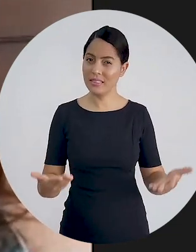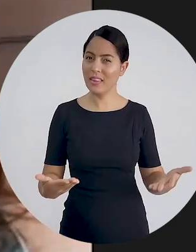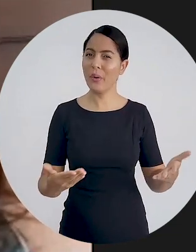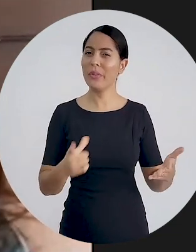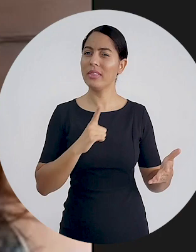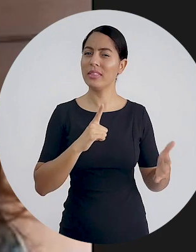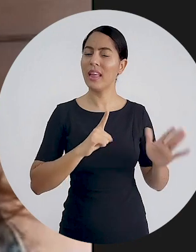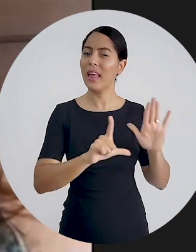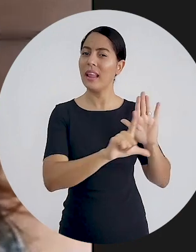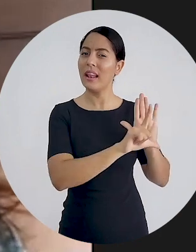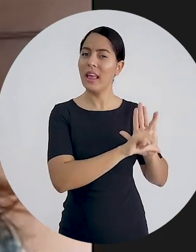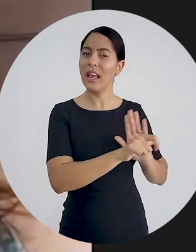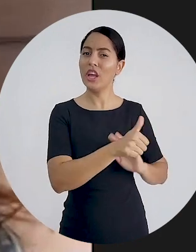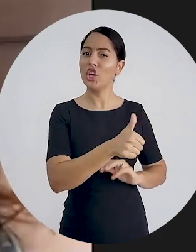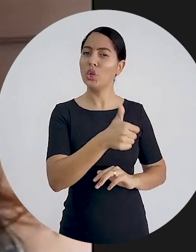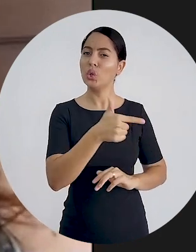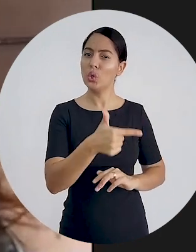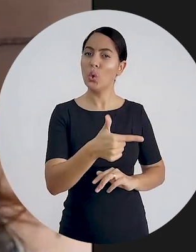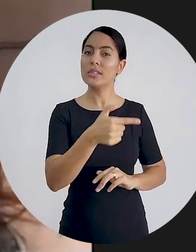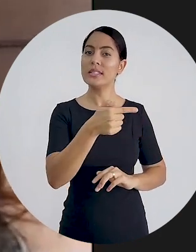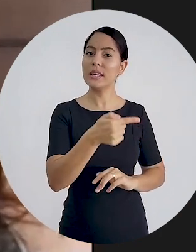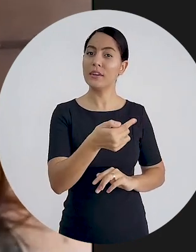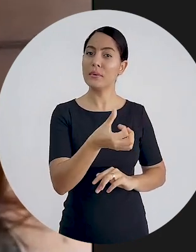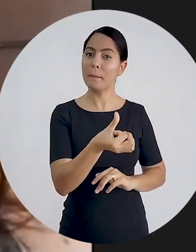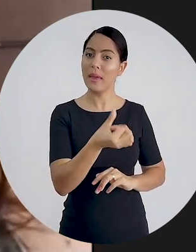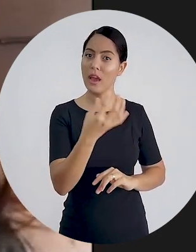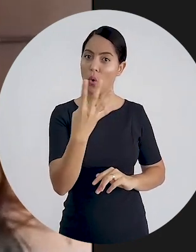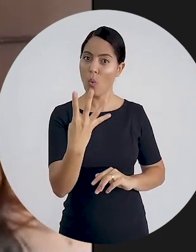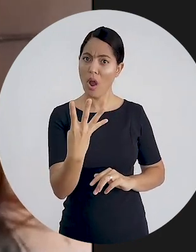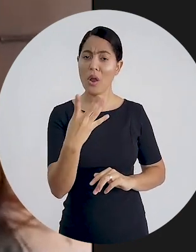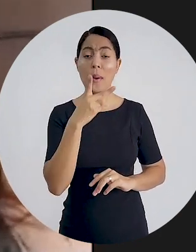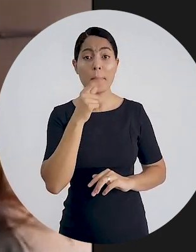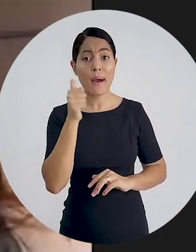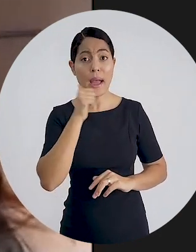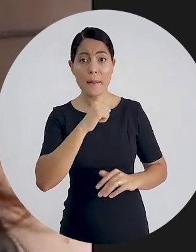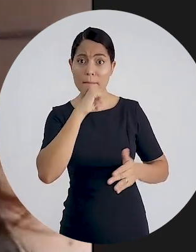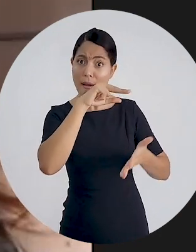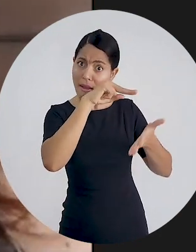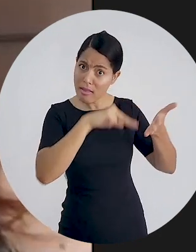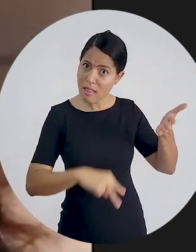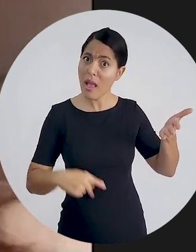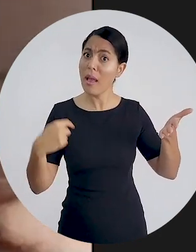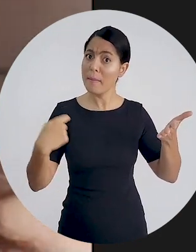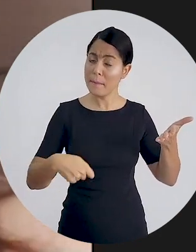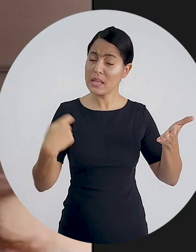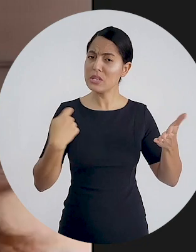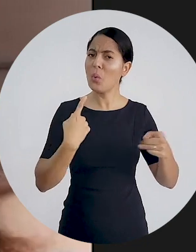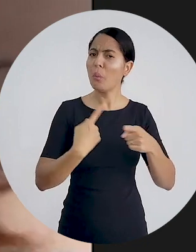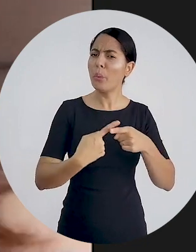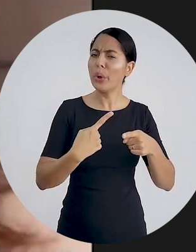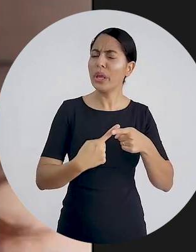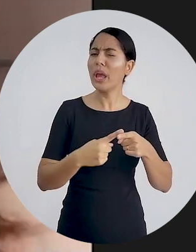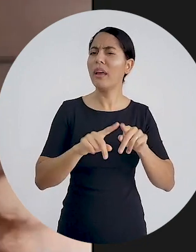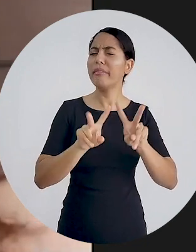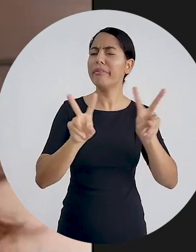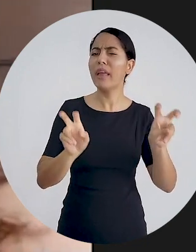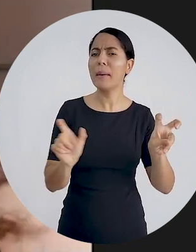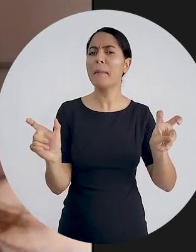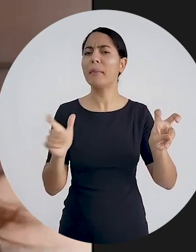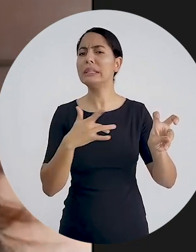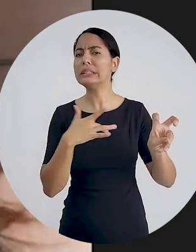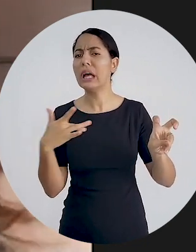leiam a Lei 12.764, que fala da cobertura dos planos, do reconhecimento do autista como pessoa com